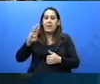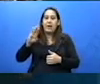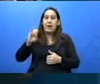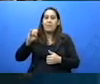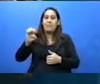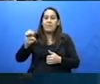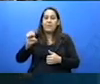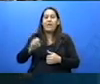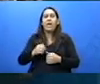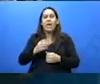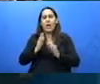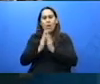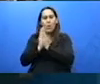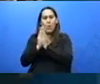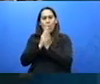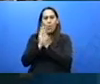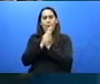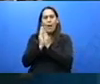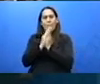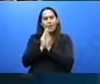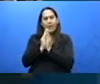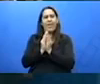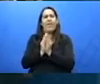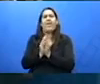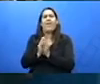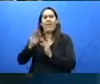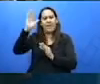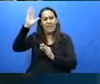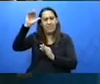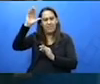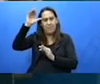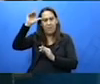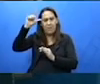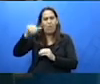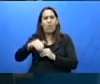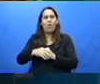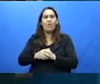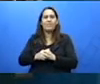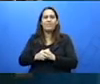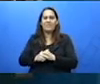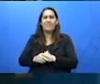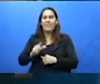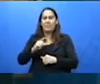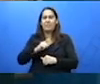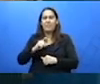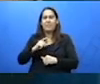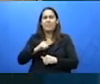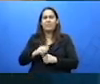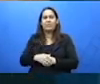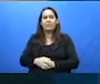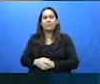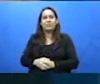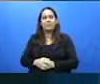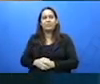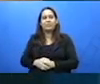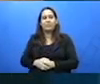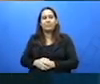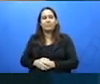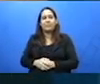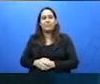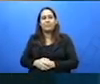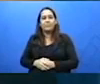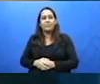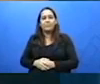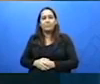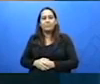criança, ainda existia algumas Barbies. Ela estava começando a ficar fora de moda, mas ainda existia. Então, a